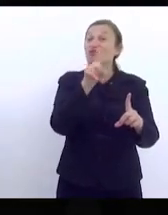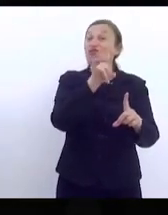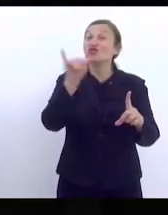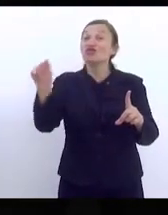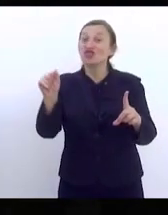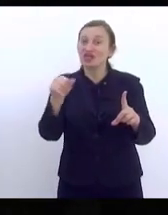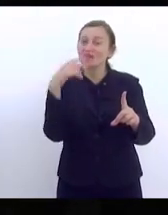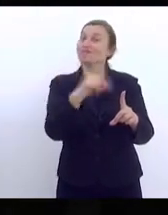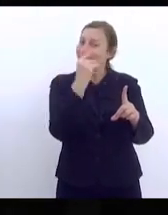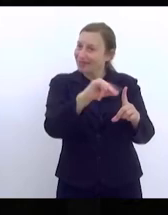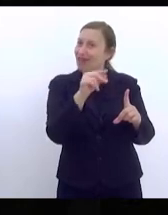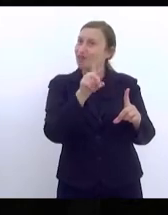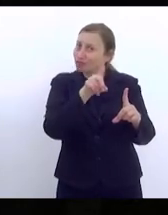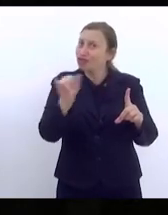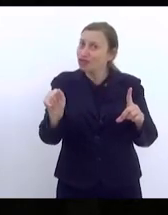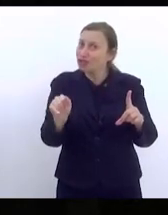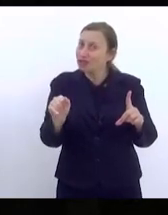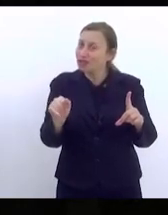foram espancadas